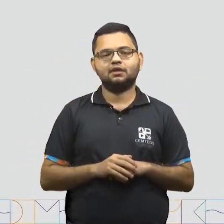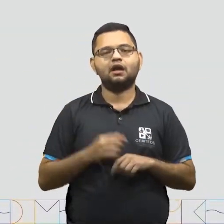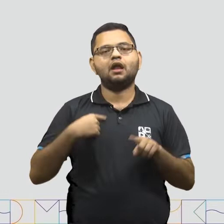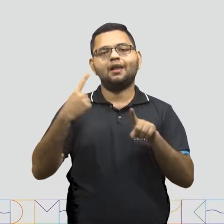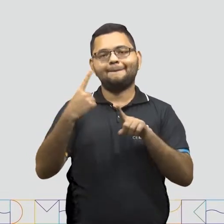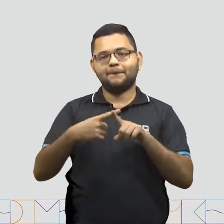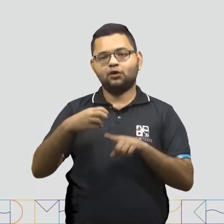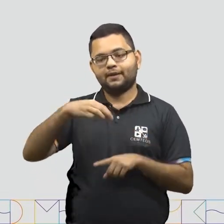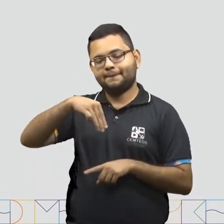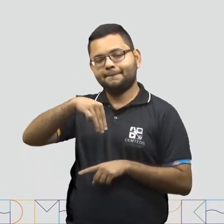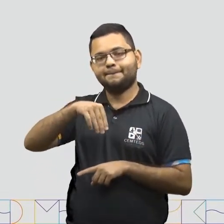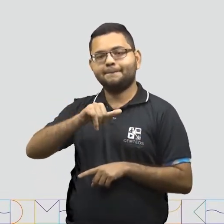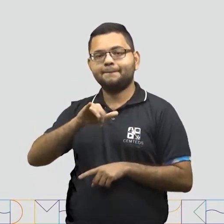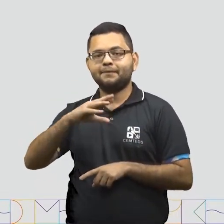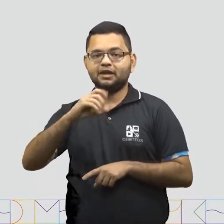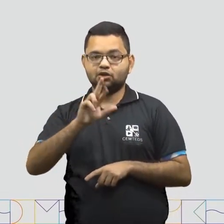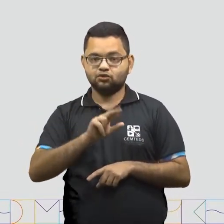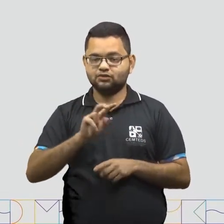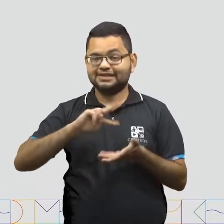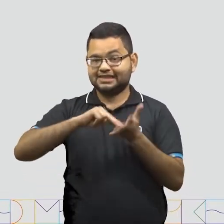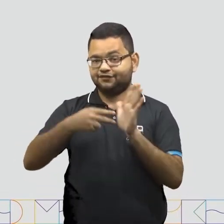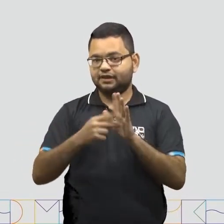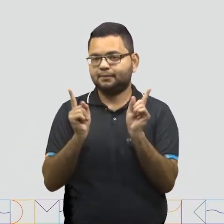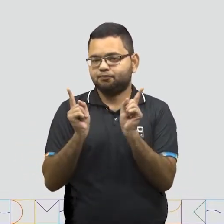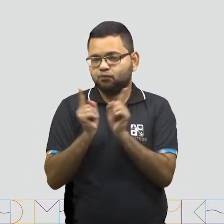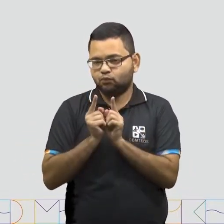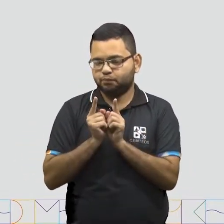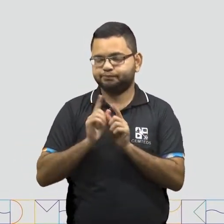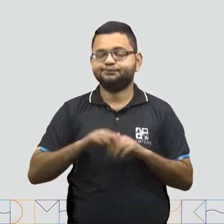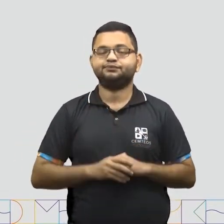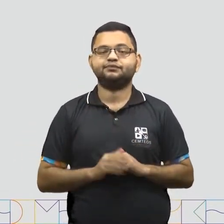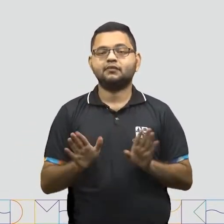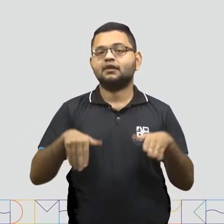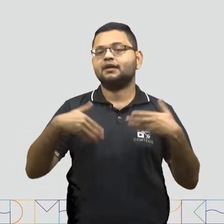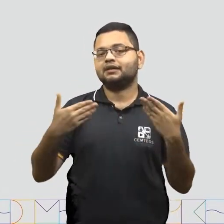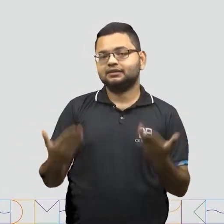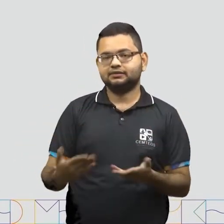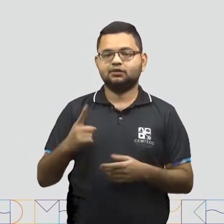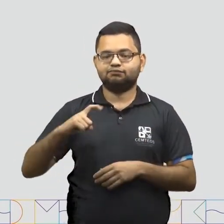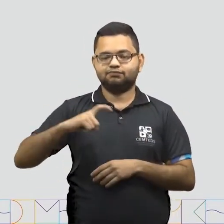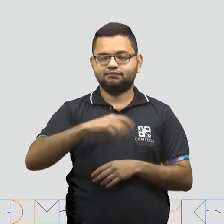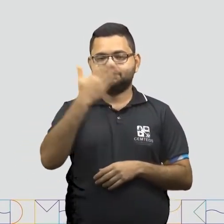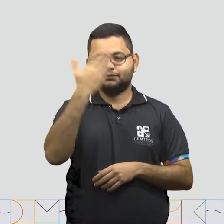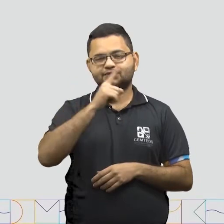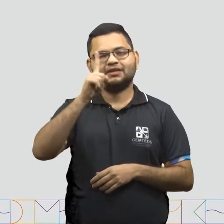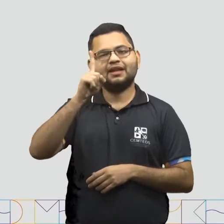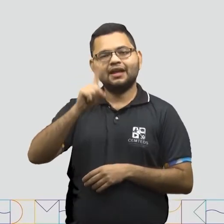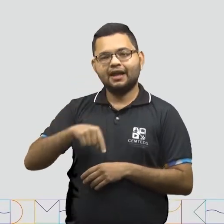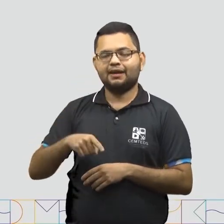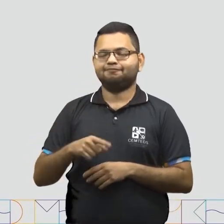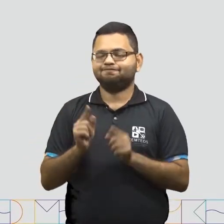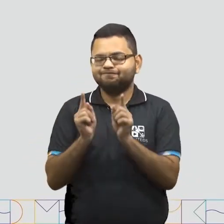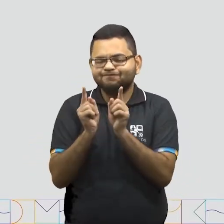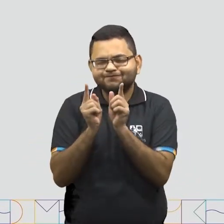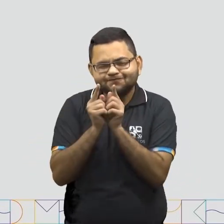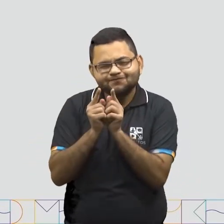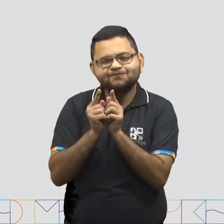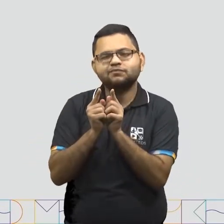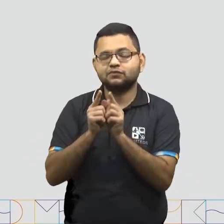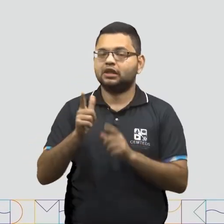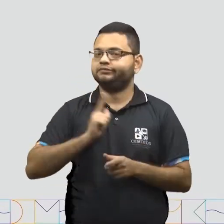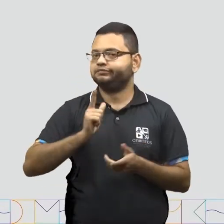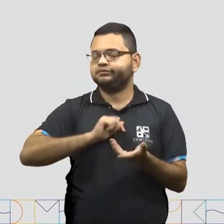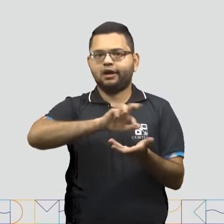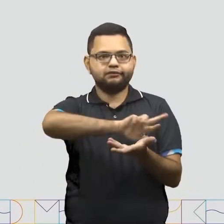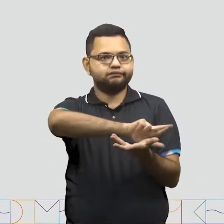já diz, micro significa pequeno. Logo, micro-organismos são organismos pequenos e